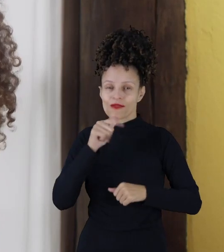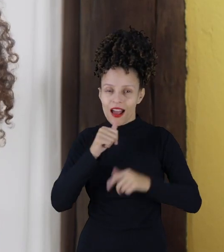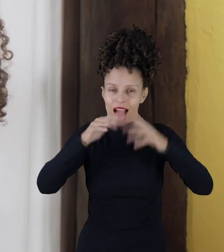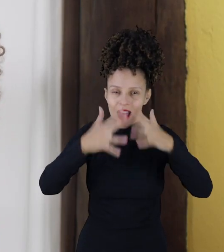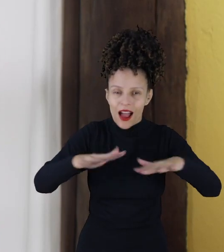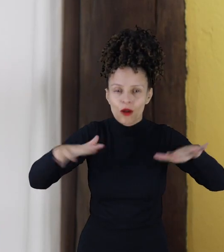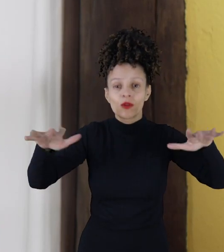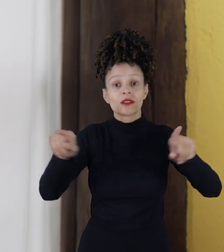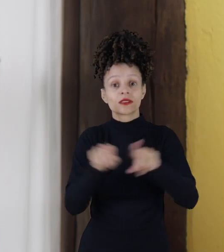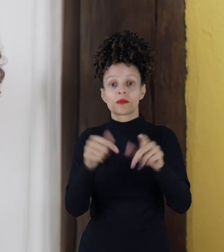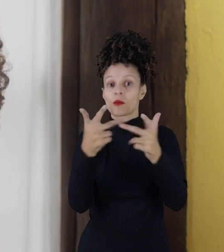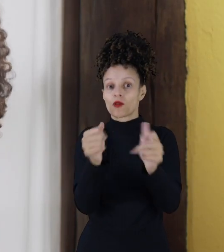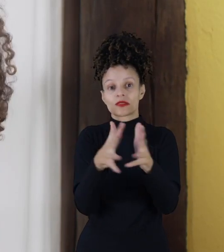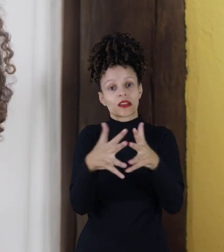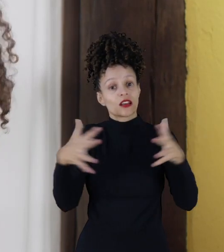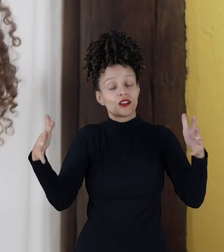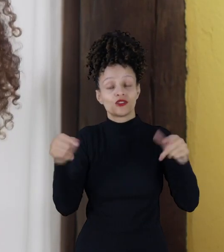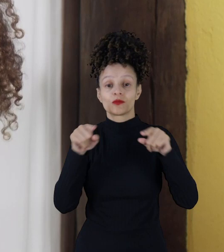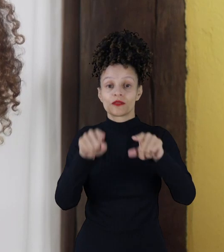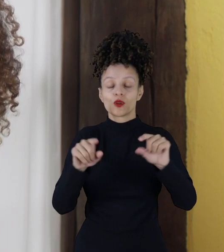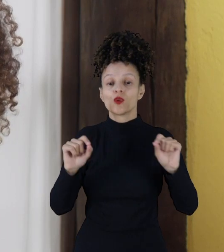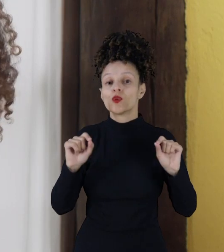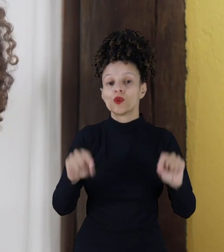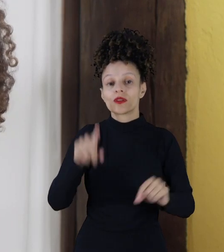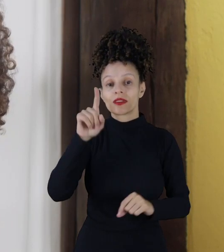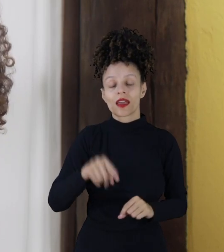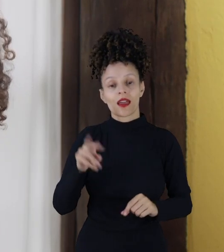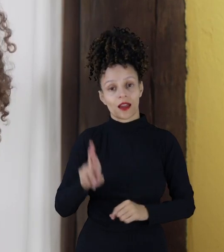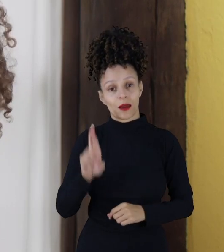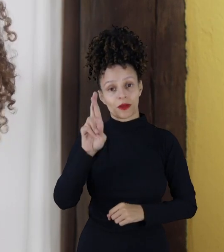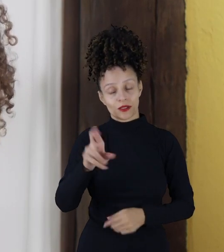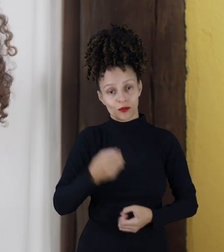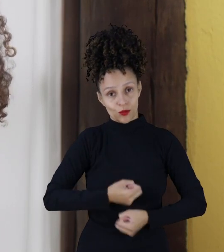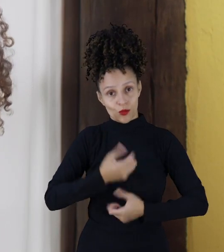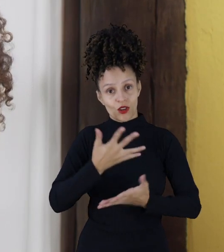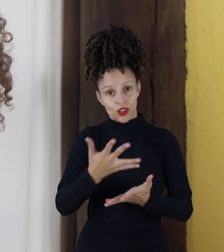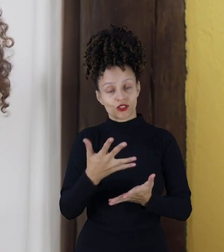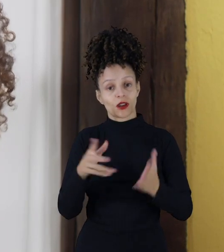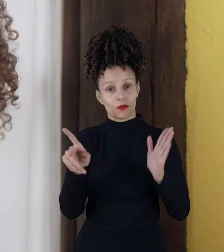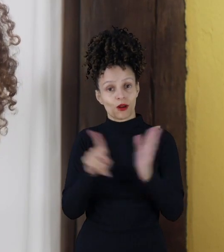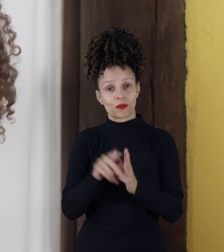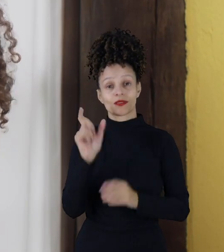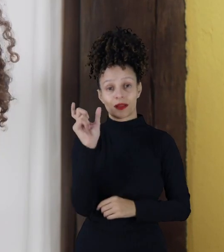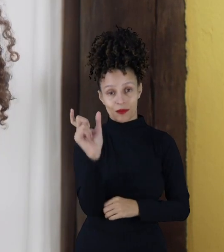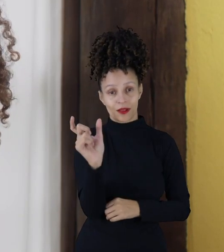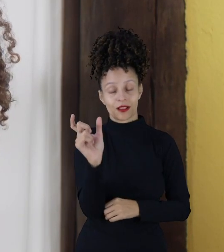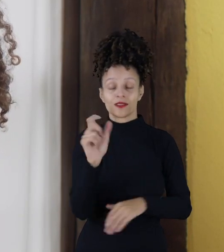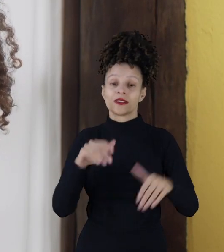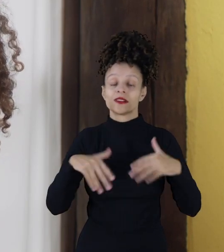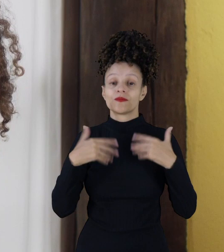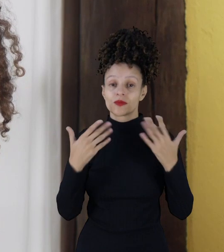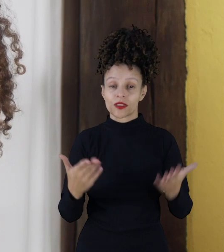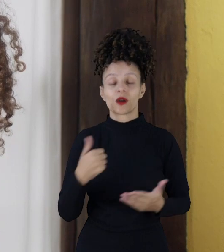lá debaixo da água, como algo grandioso para você, né? O que é essa representação poética que vem a